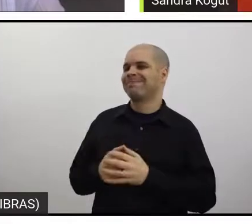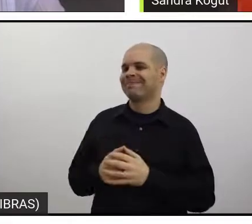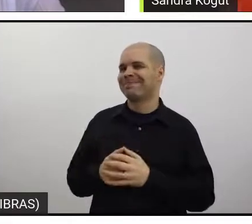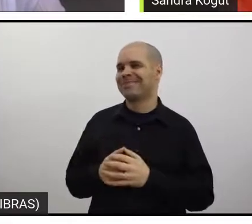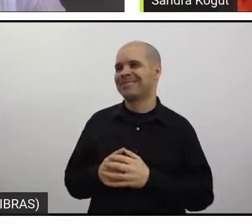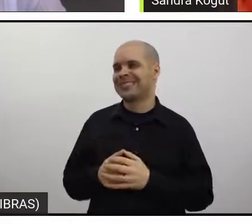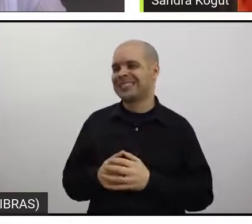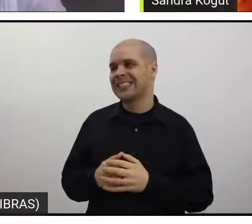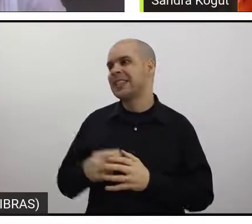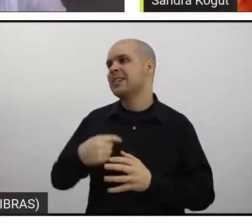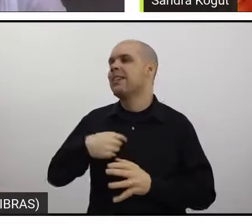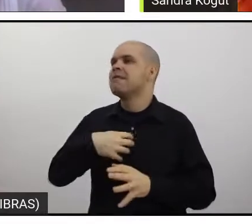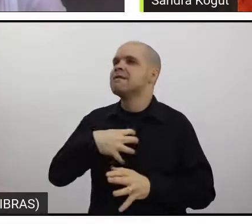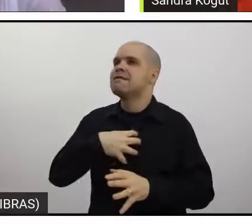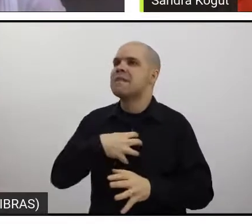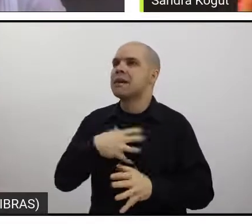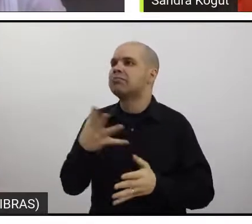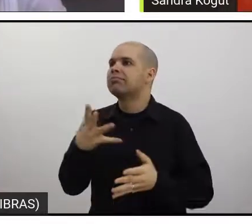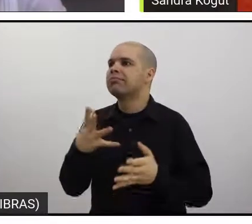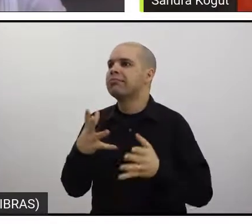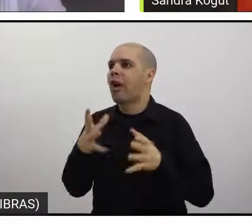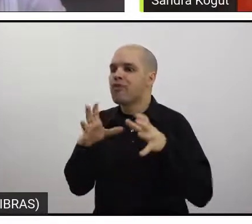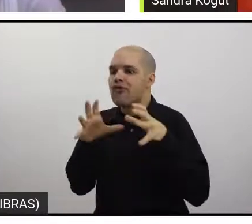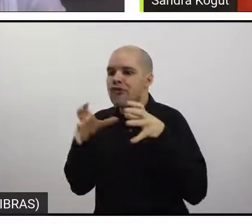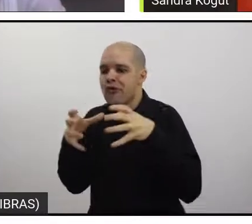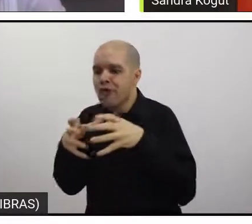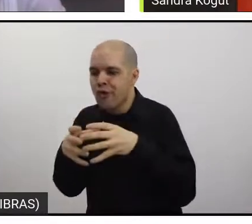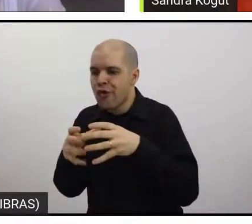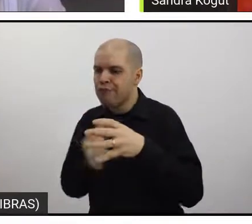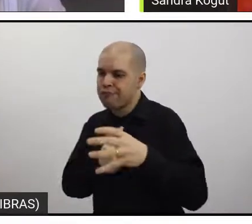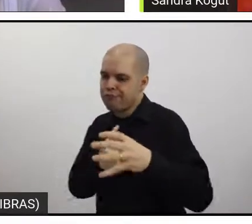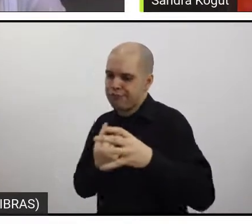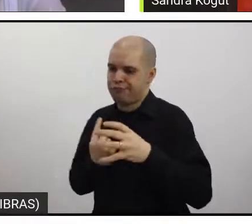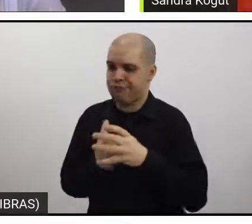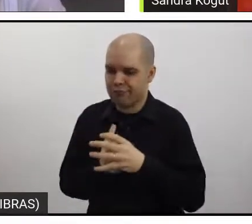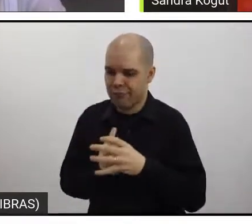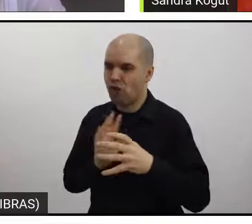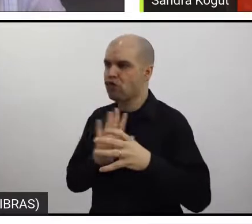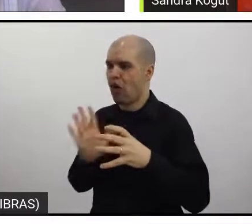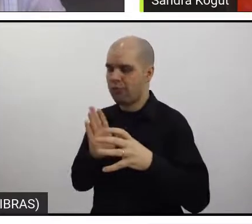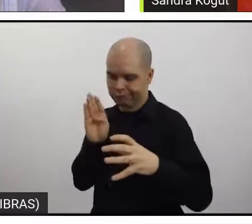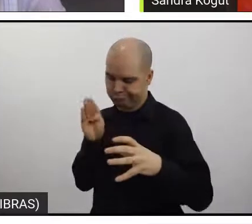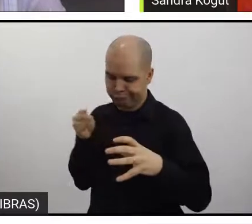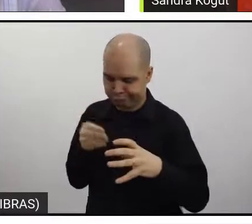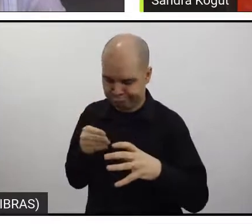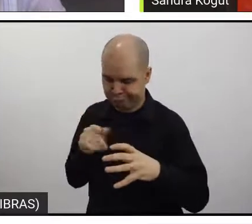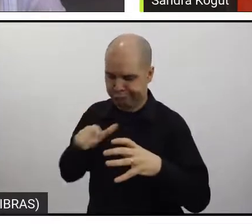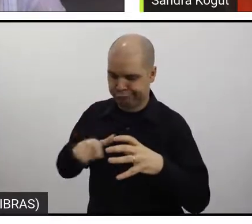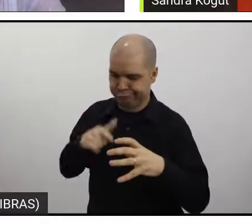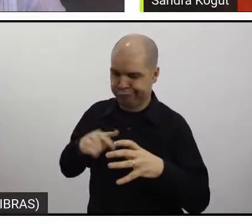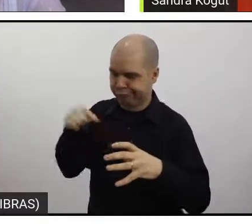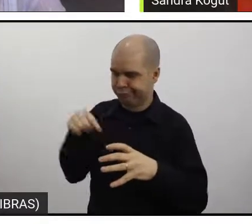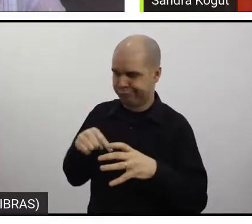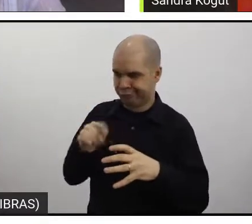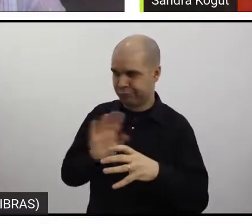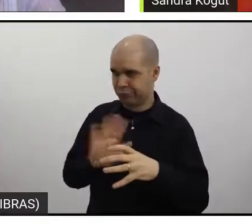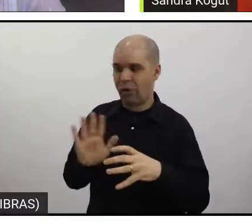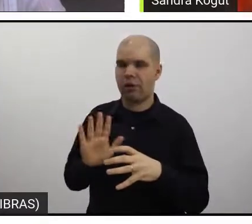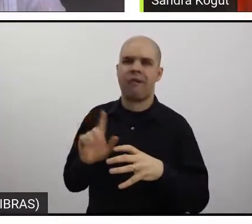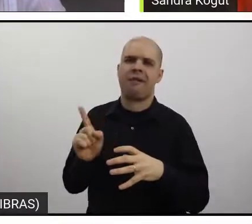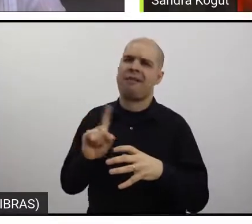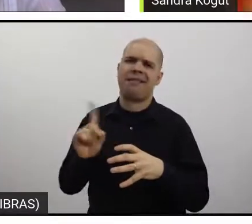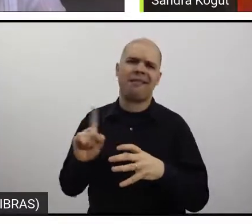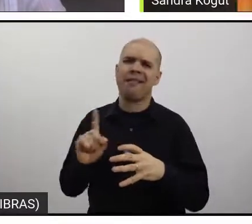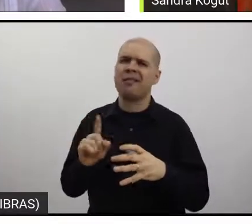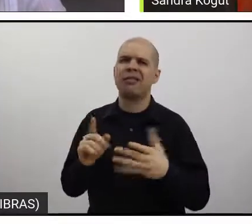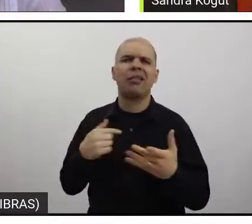pertencendo a um grupo muito definido. Eu sempre transitei entre lugares, fossem eles de linguagem, fossem países, fossem...